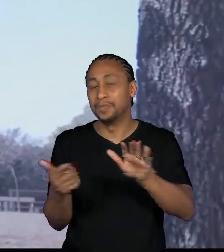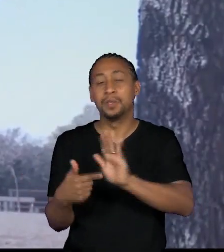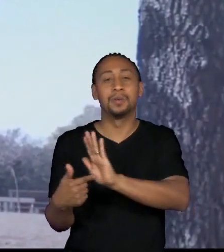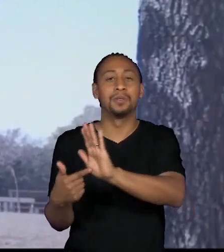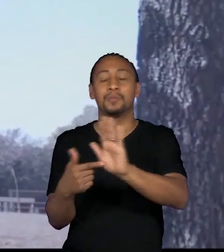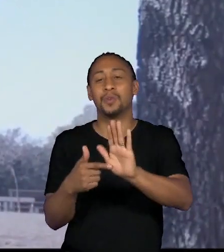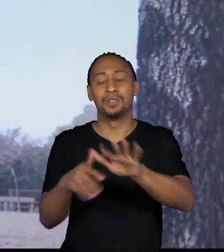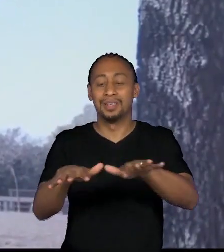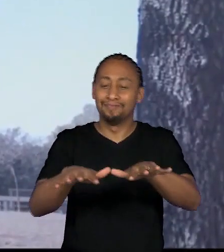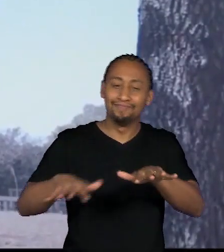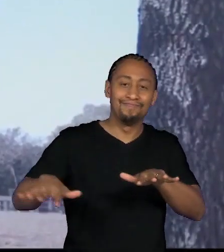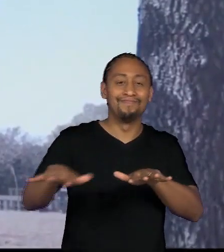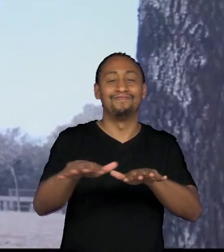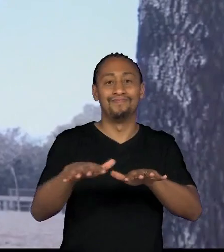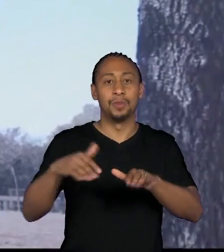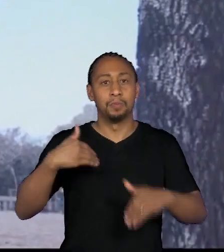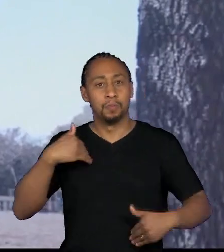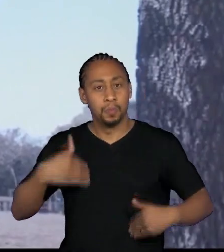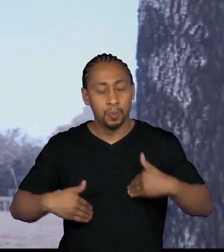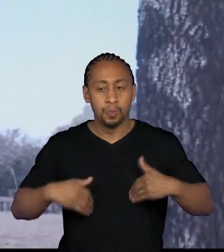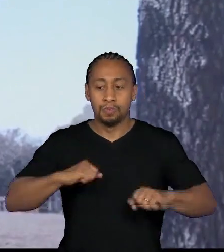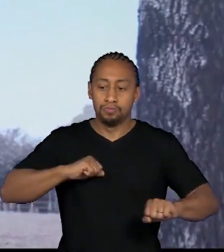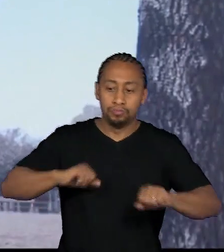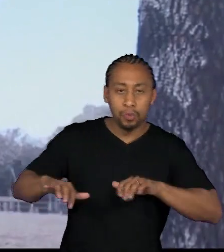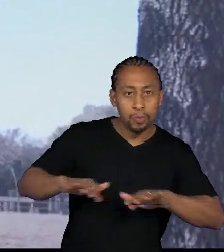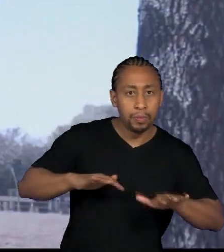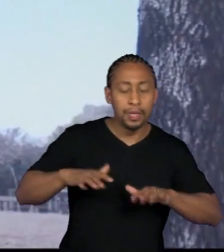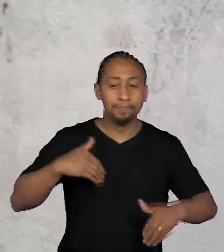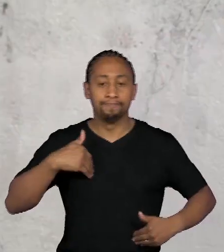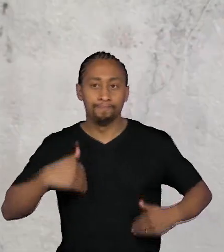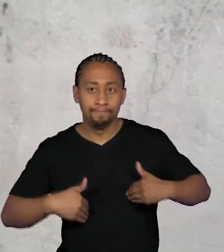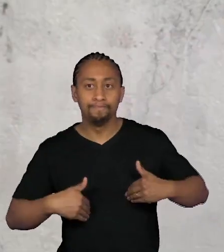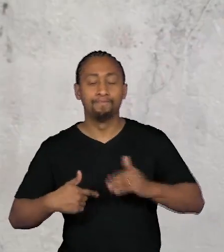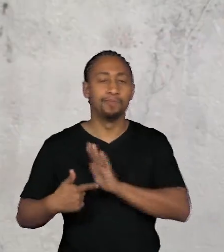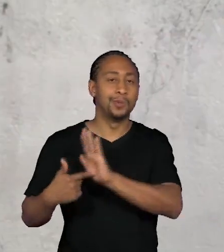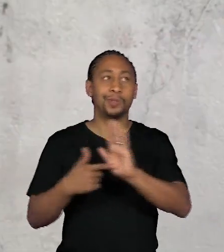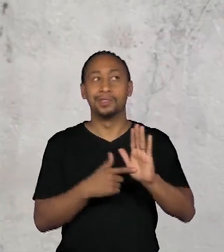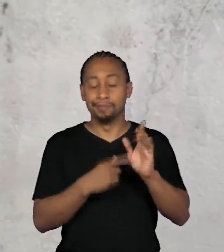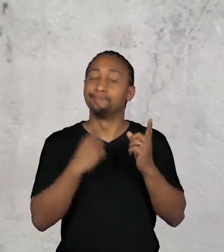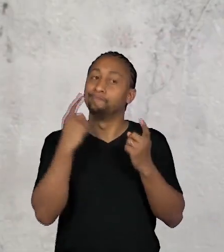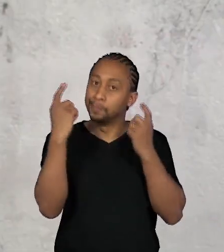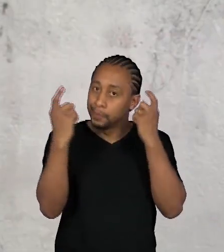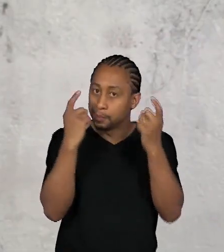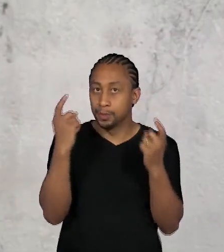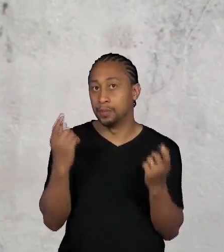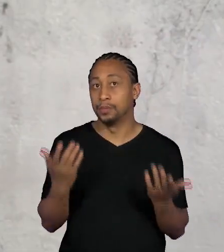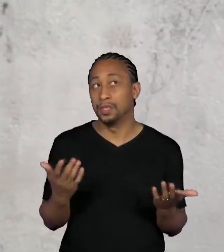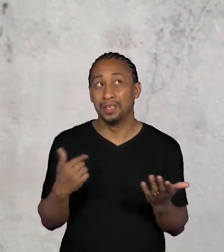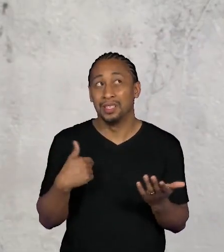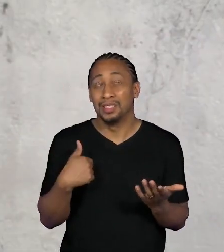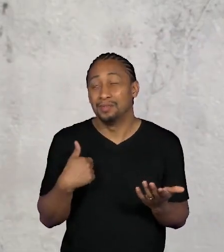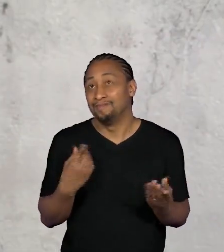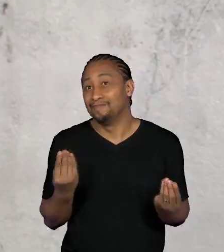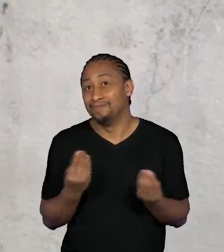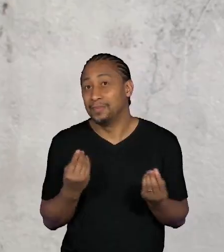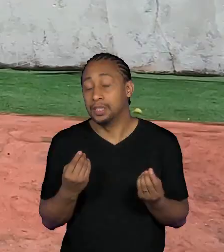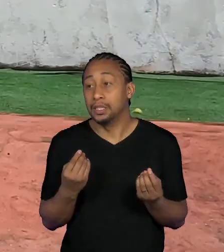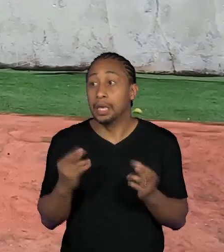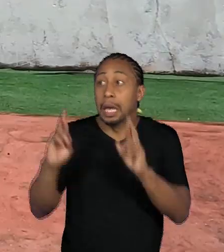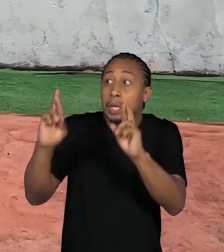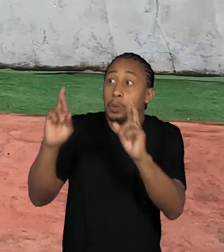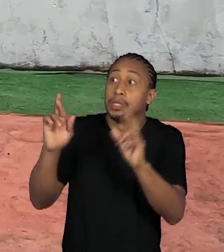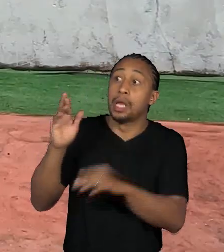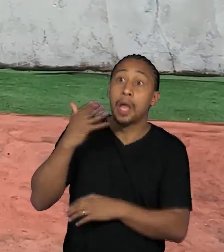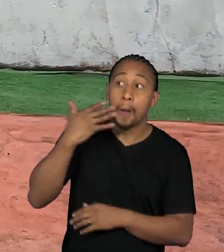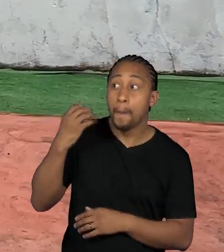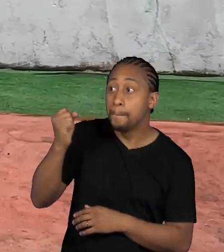do desenho do corpo, da movimentação do corpo, que é preocupante. Eu já não tenho mais a esperança do branco reconhecer a dança